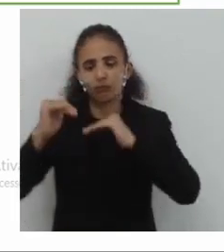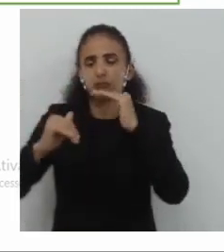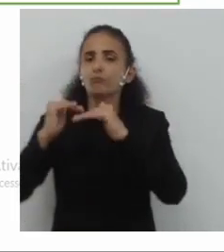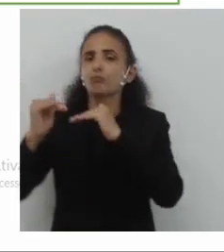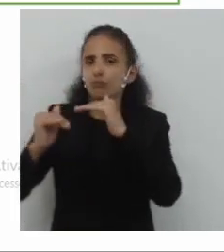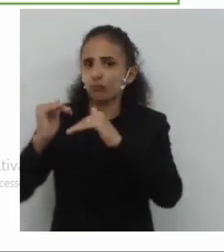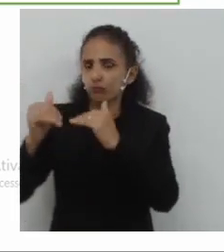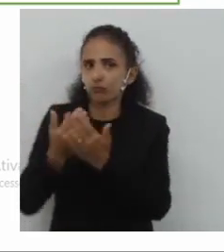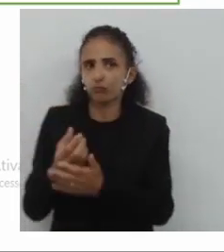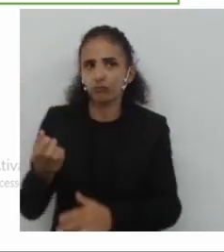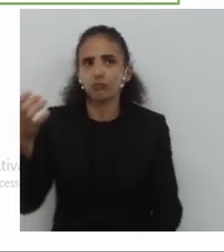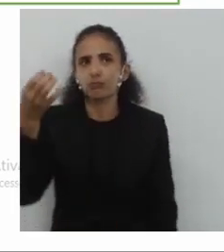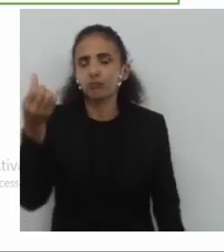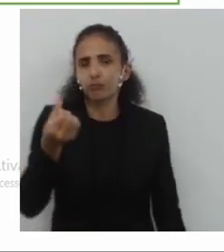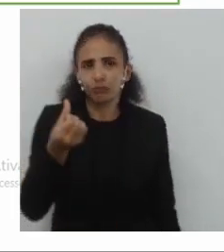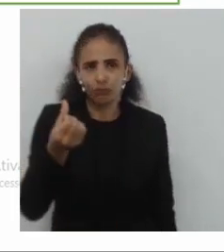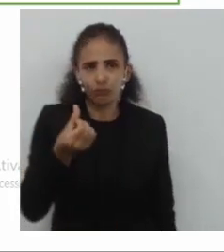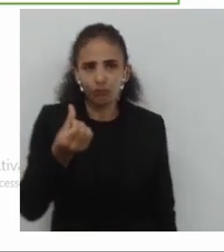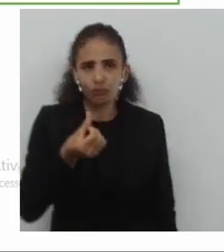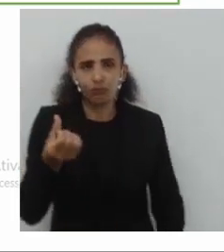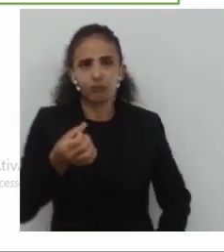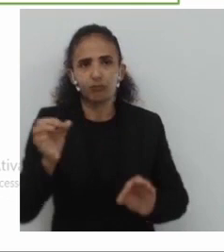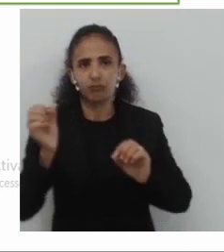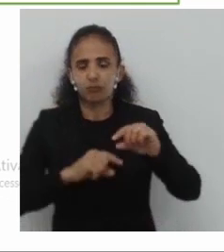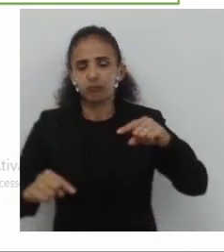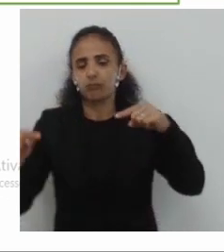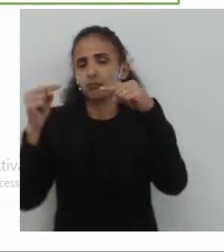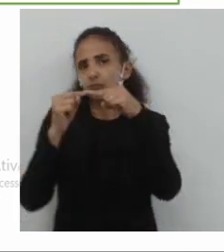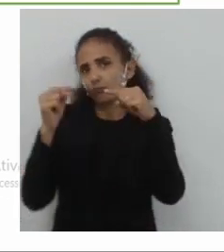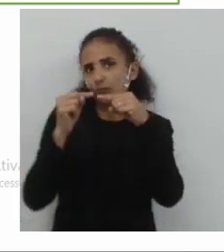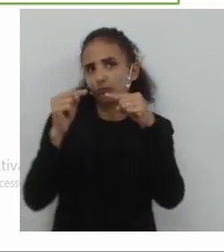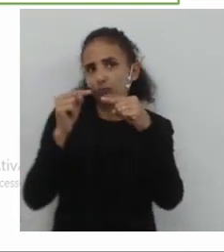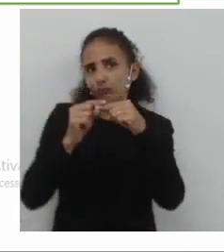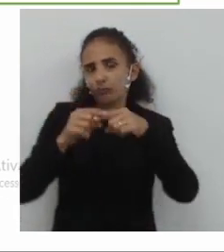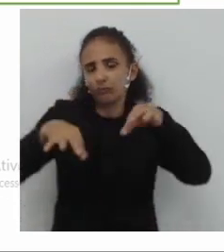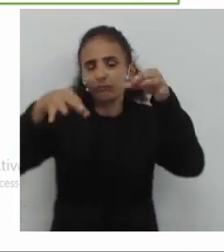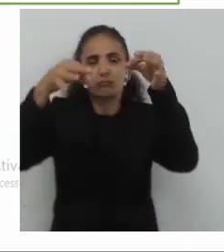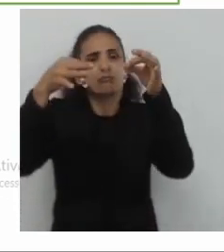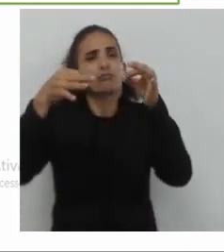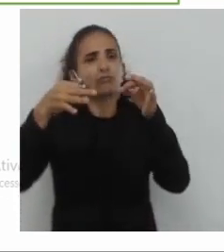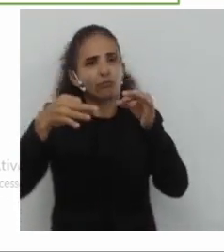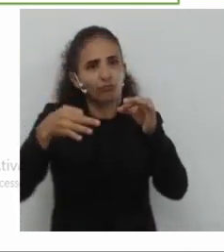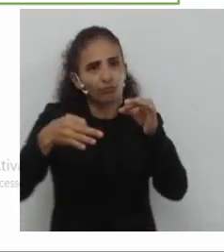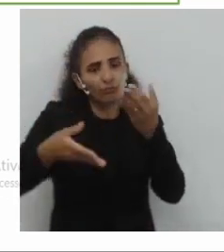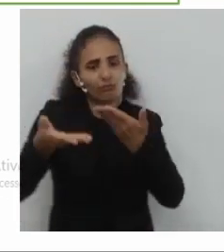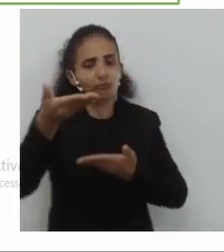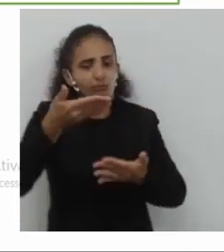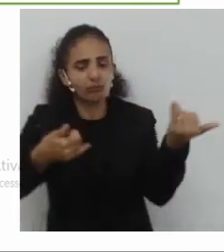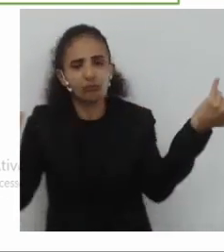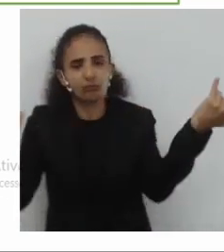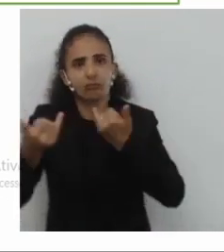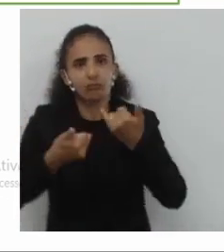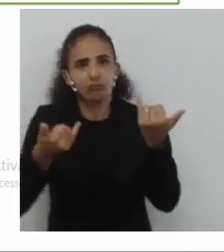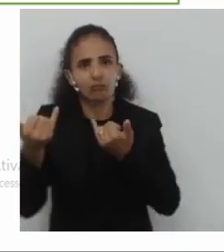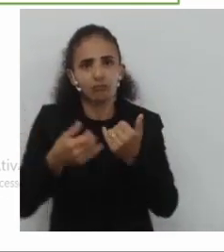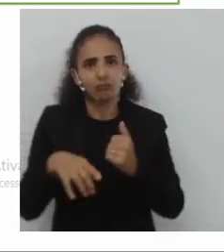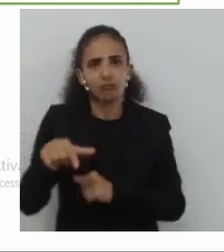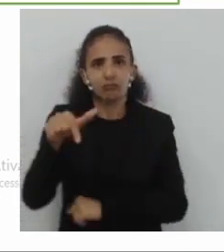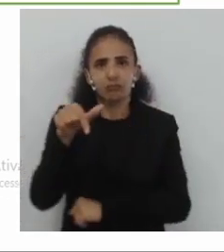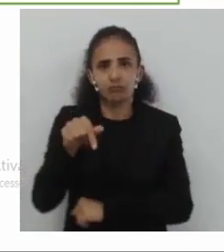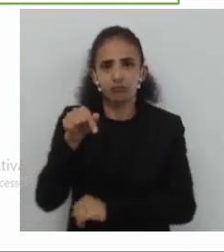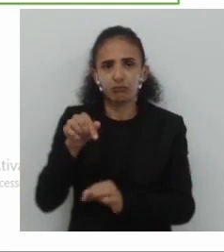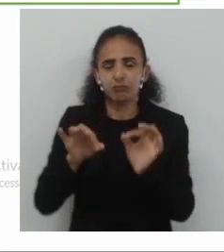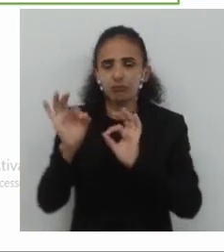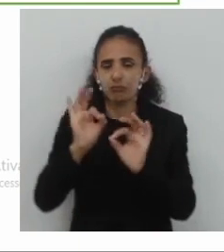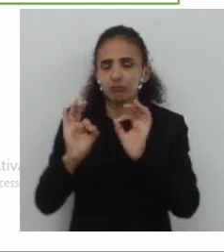ação. Sexto, estabelecer ligações, nexos entre as informações.